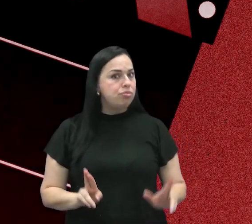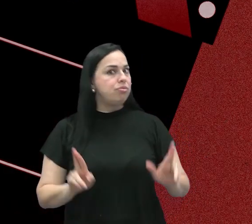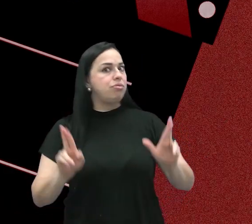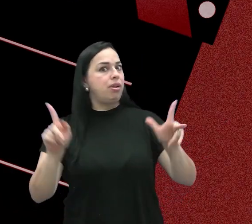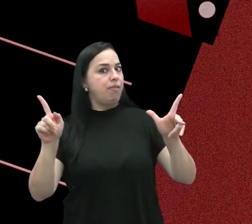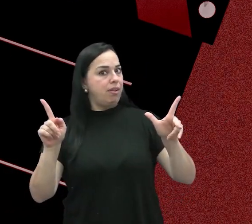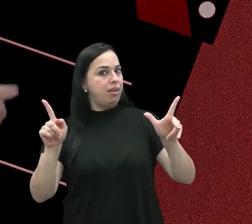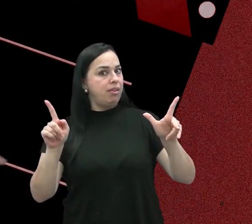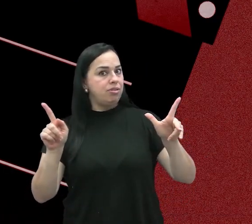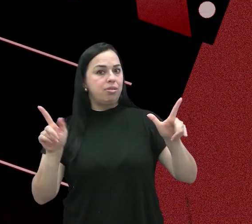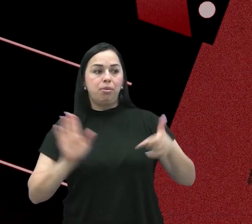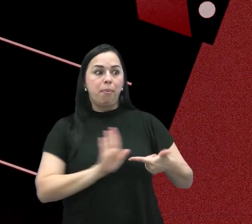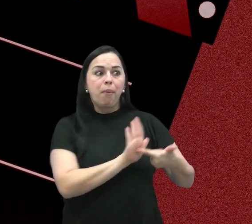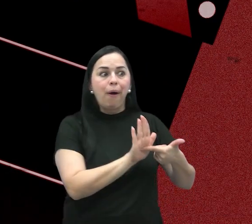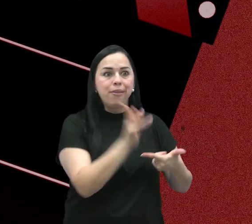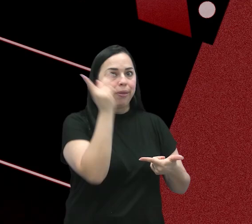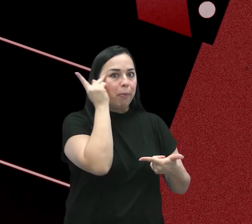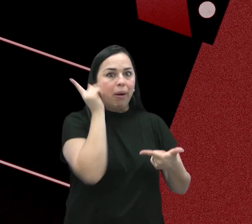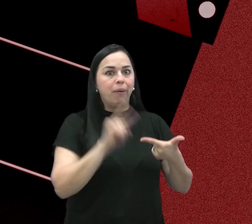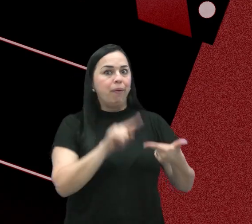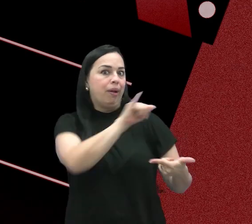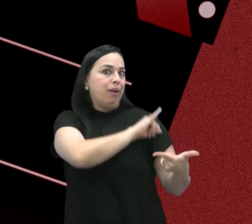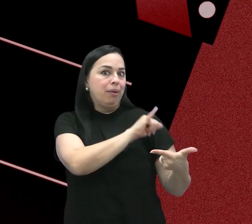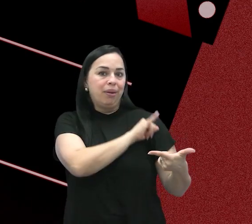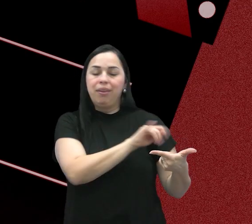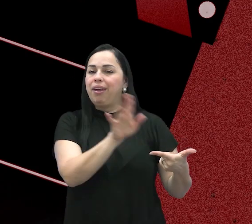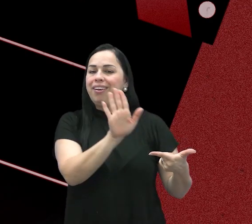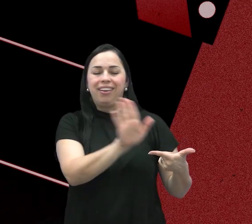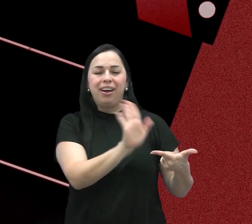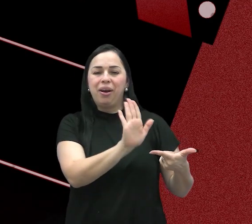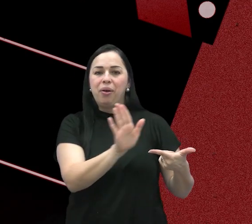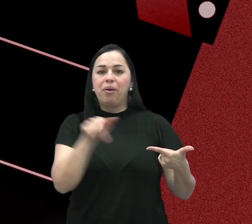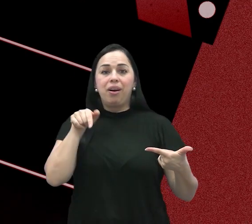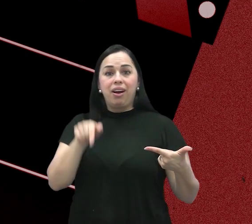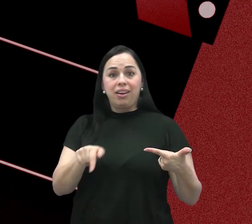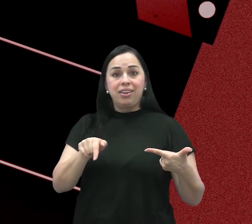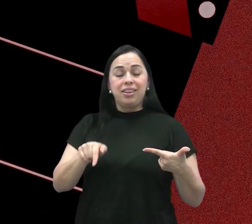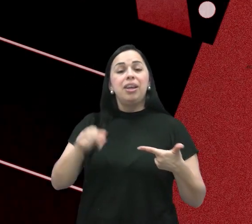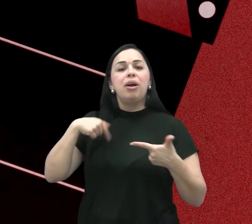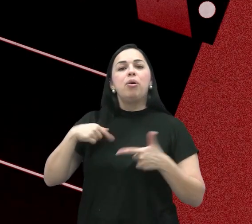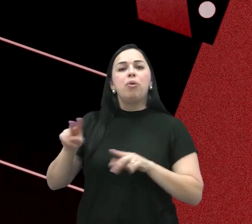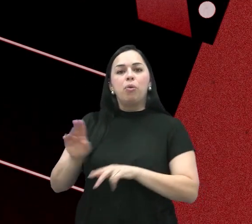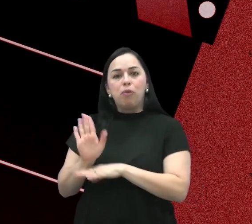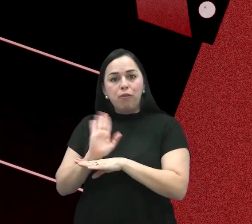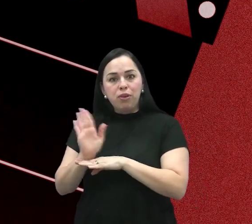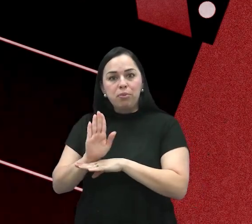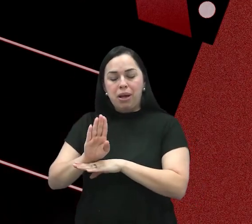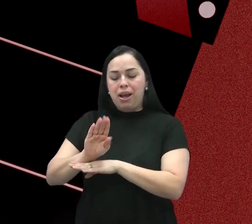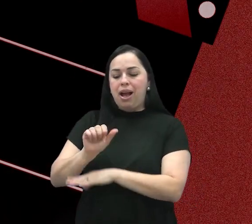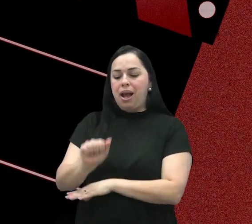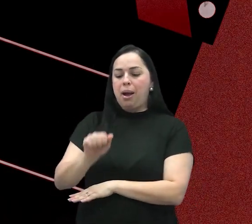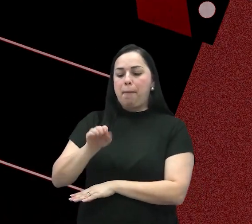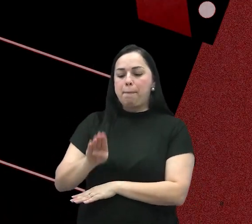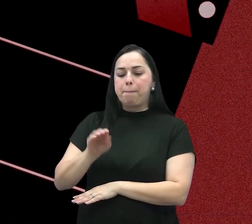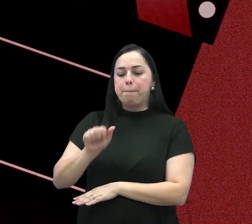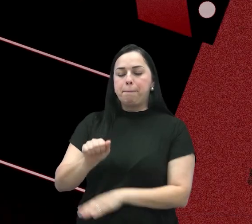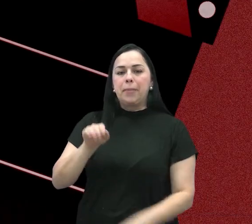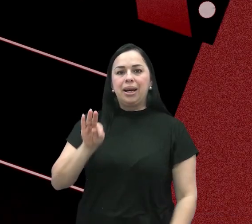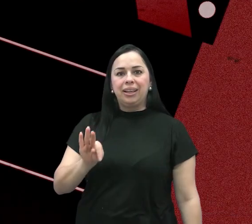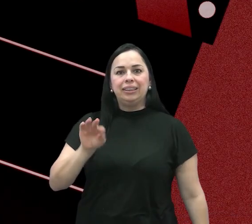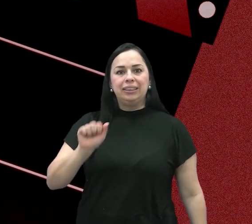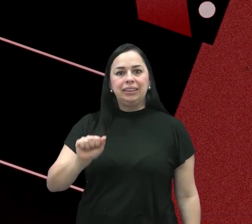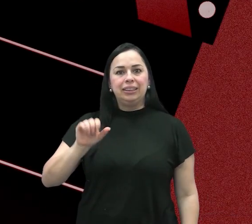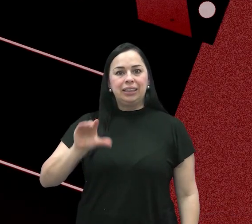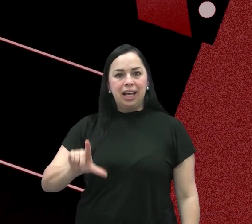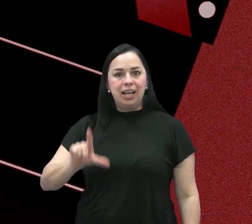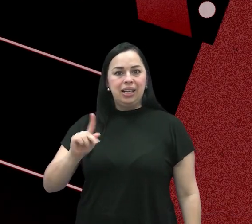ponte aérea São Paulo-Rio de Janeiro. Eu tô falando do longa A Batalha de Shangri-La. O protagonista da história